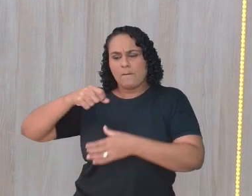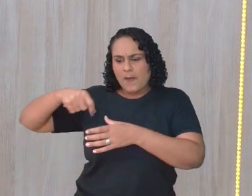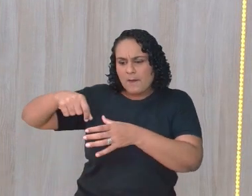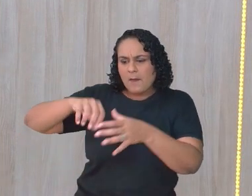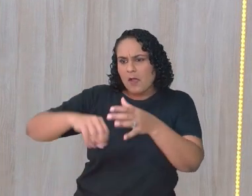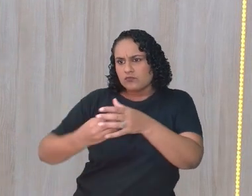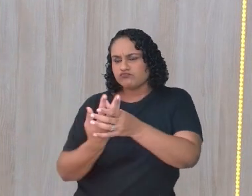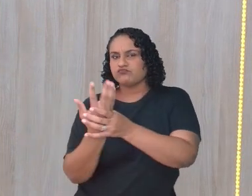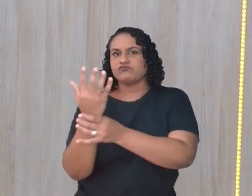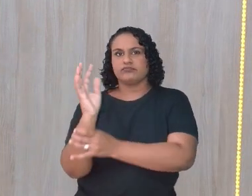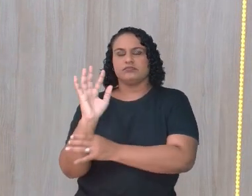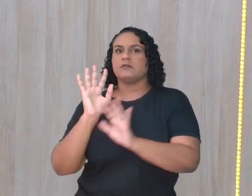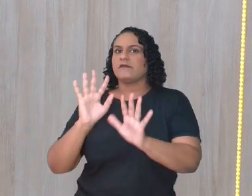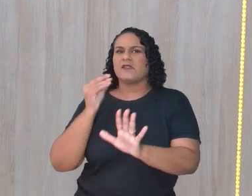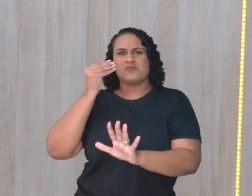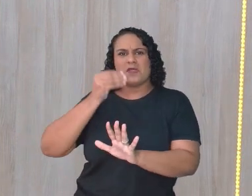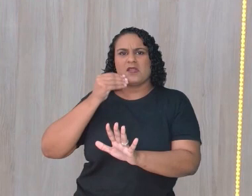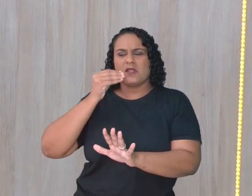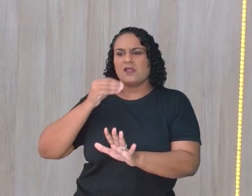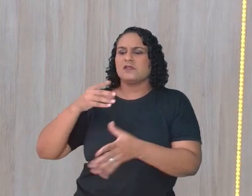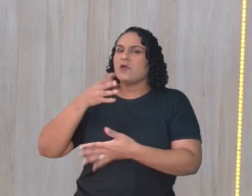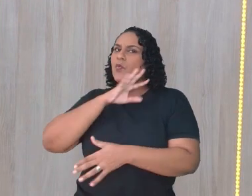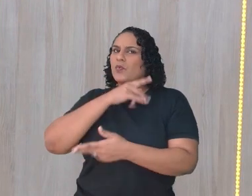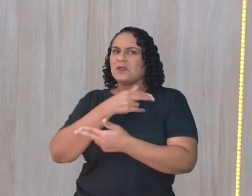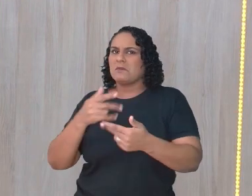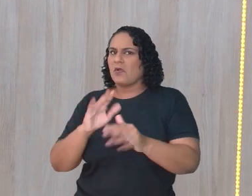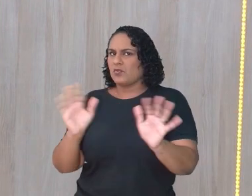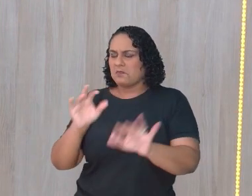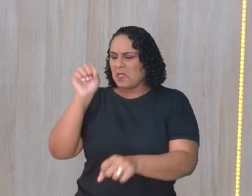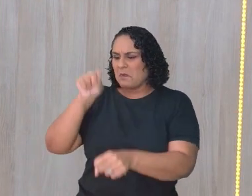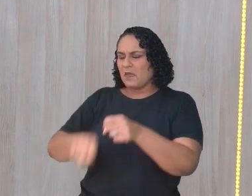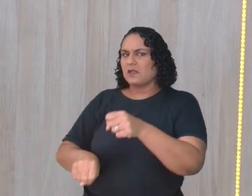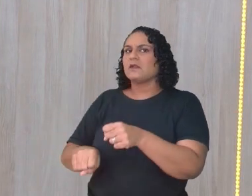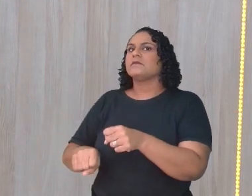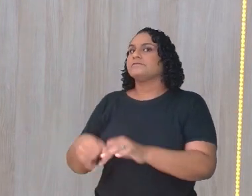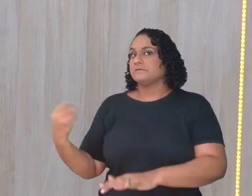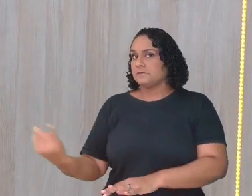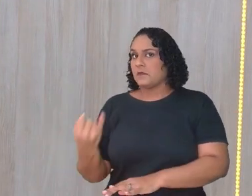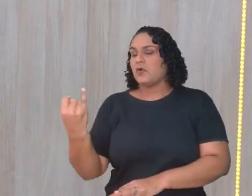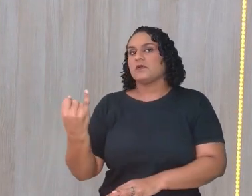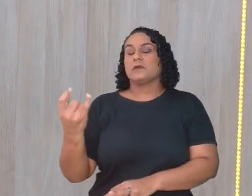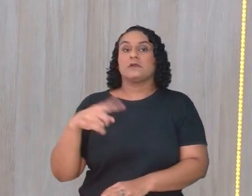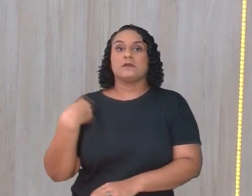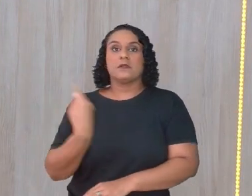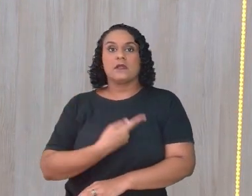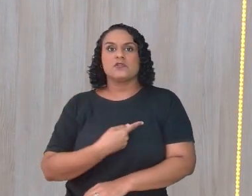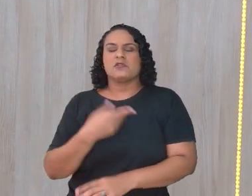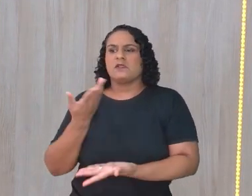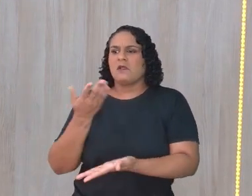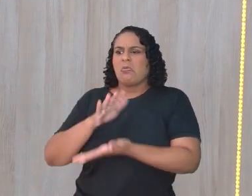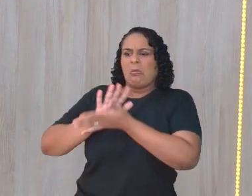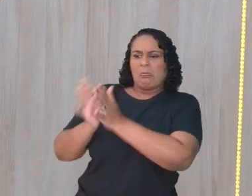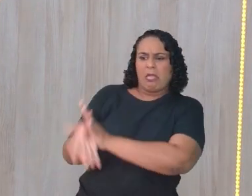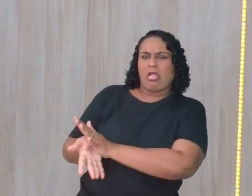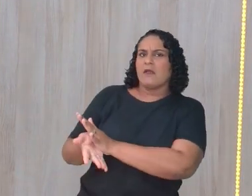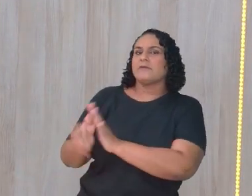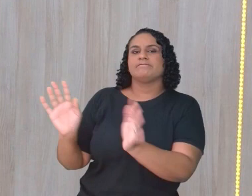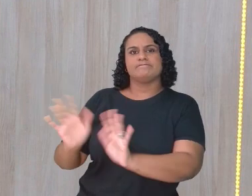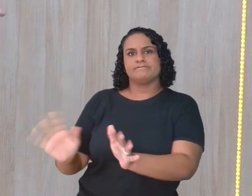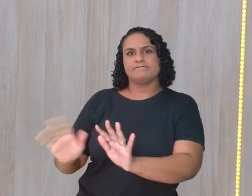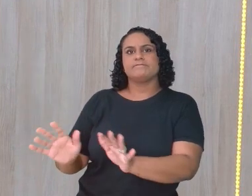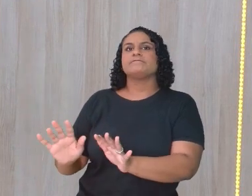fazer essa experiência com nenhum animal, para não matar o animal. Não é importante que a gente esteja destruindo as espécies que